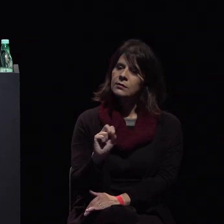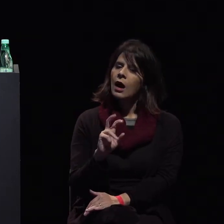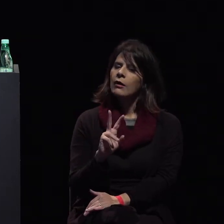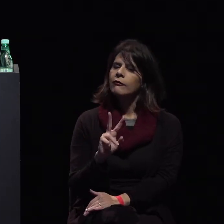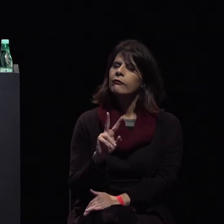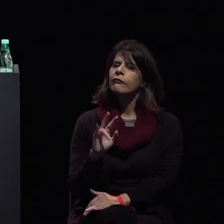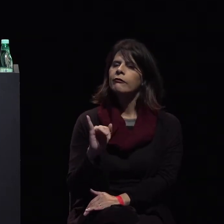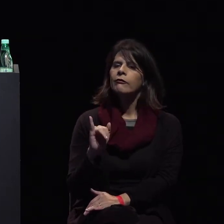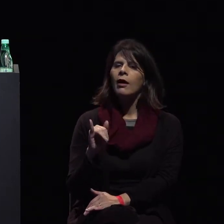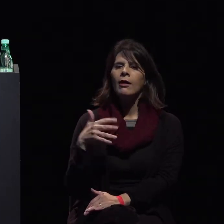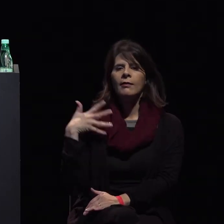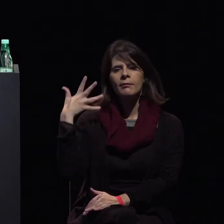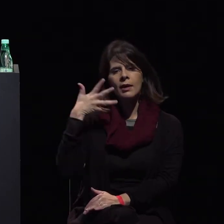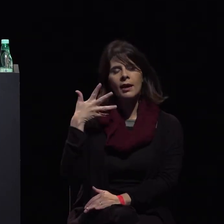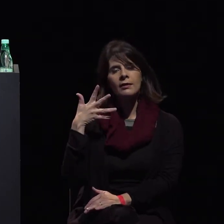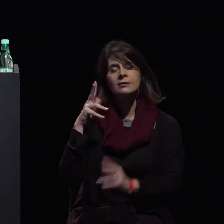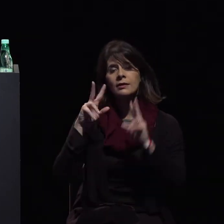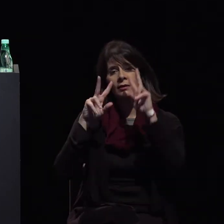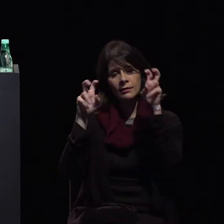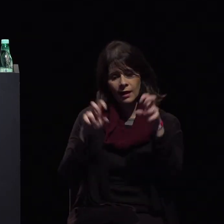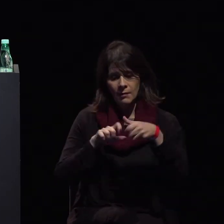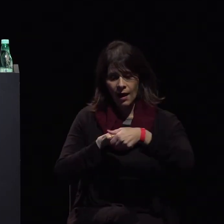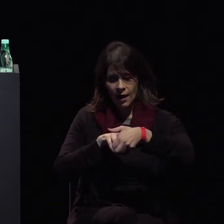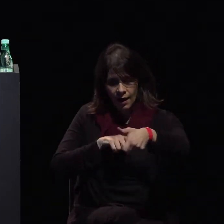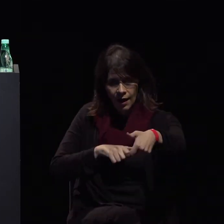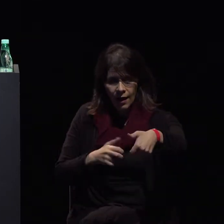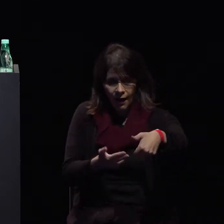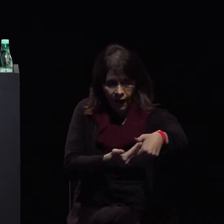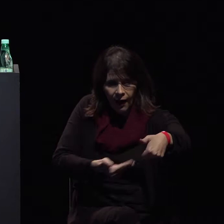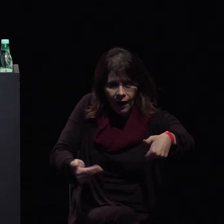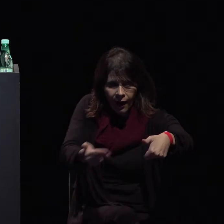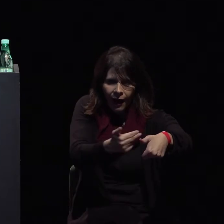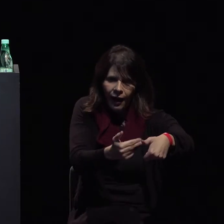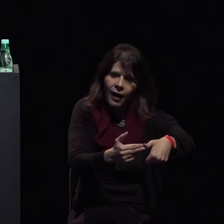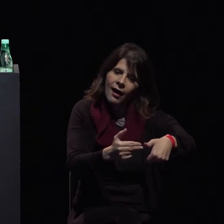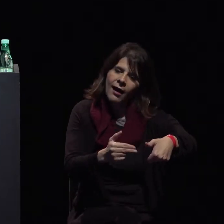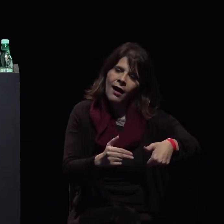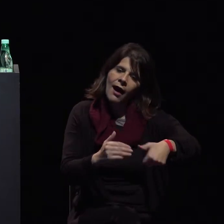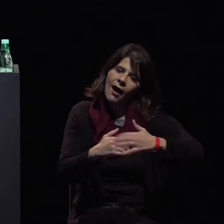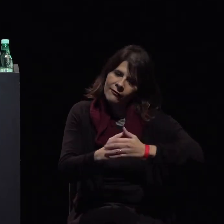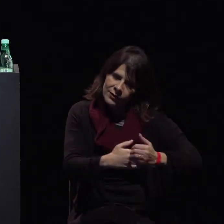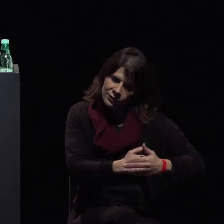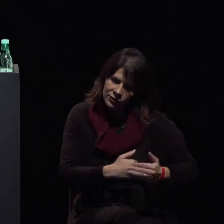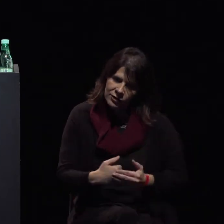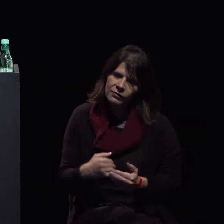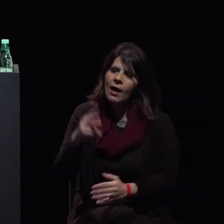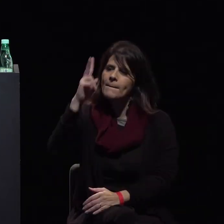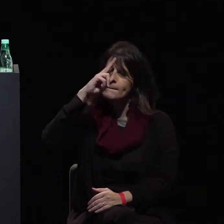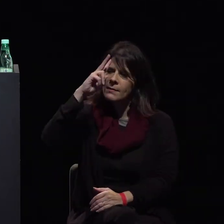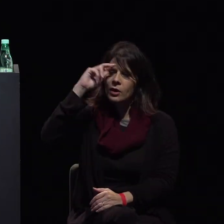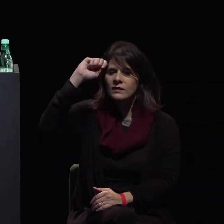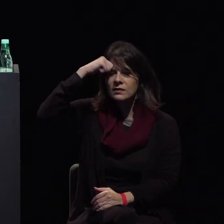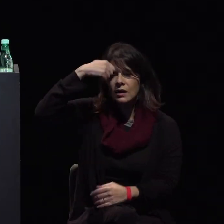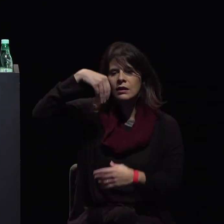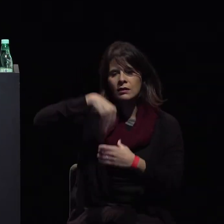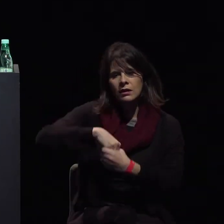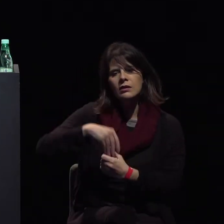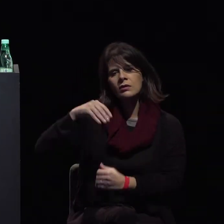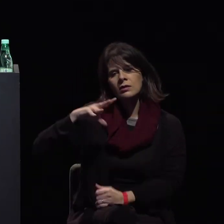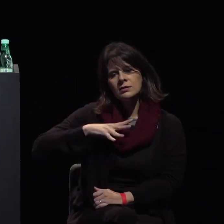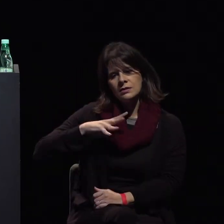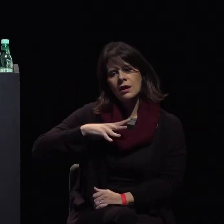fala sobre cartografias afetivas e memórias negras na cidade de São Paulo. A fala será